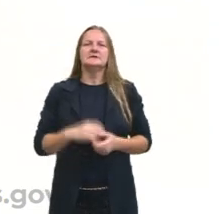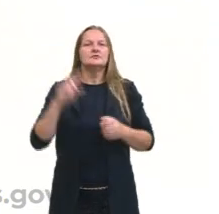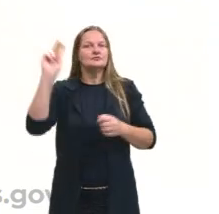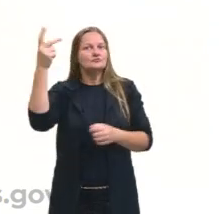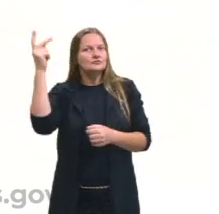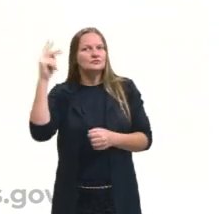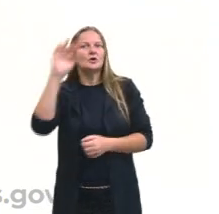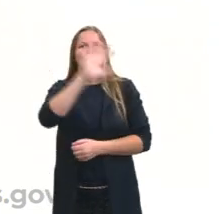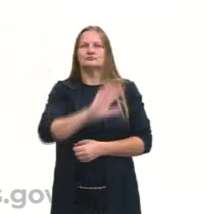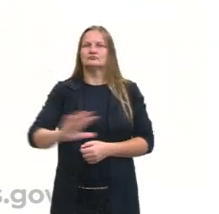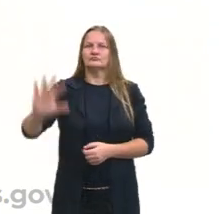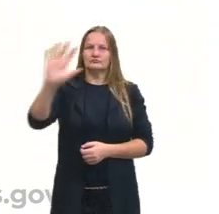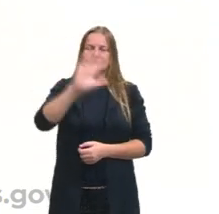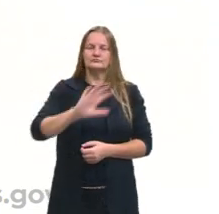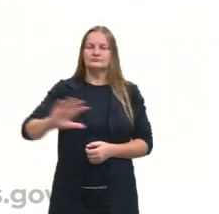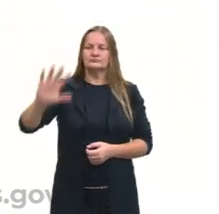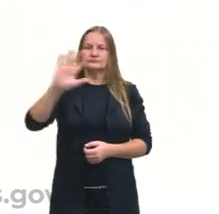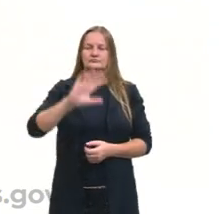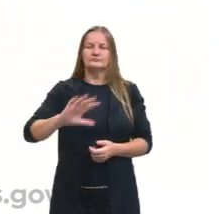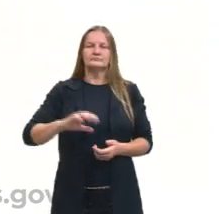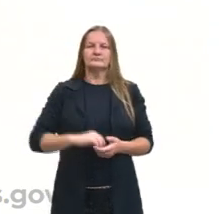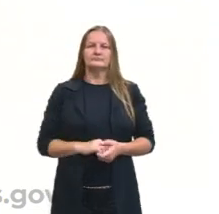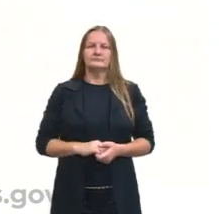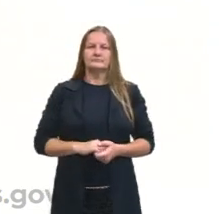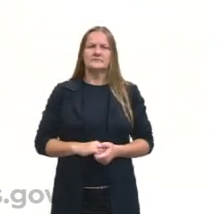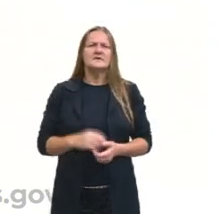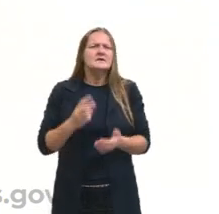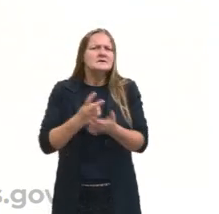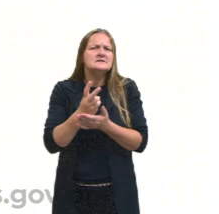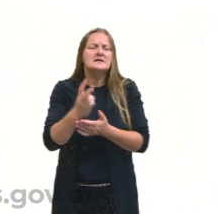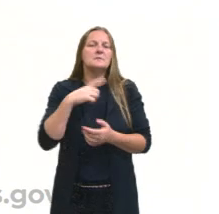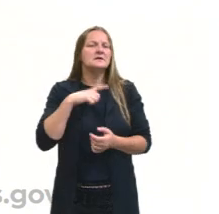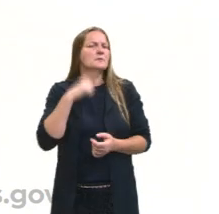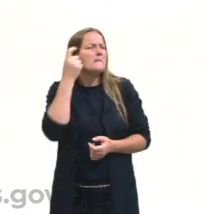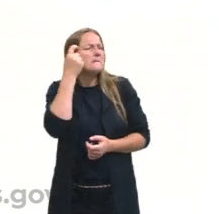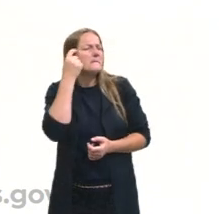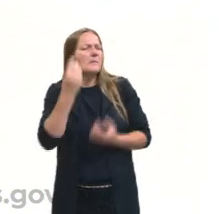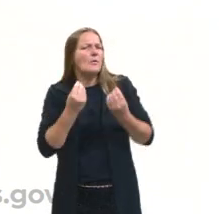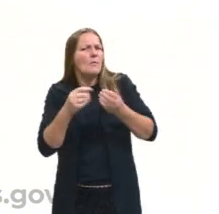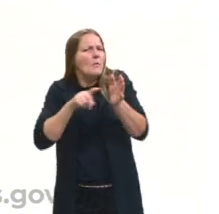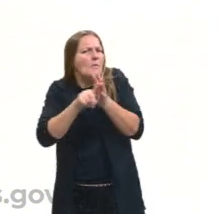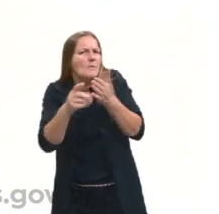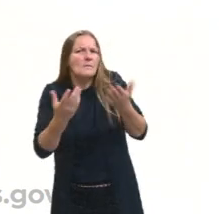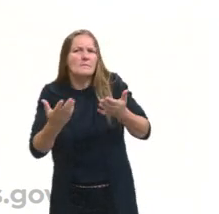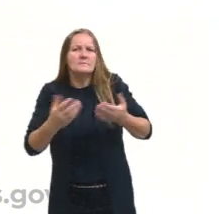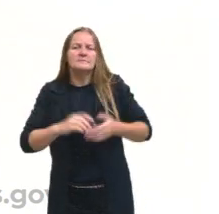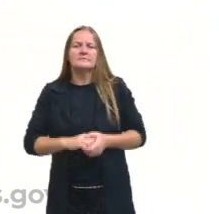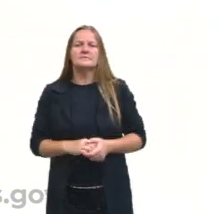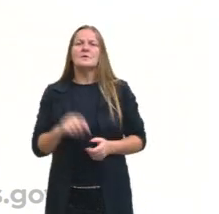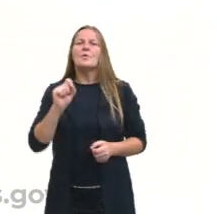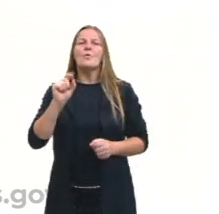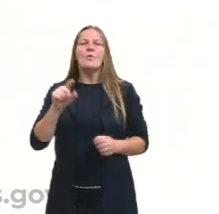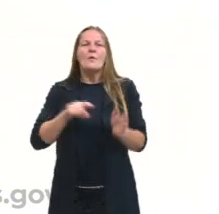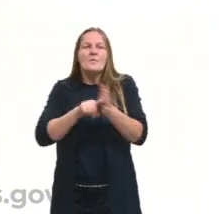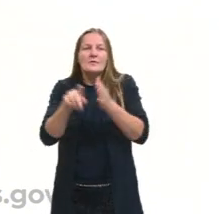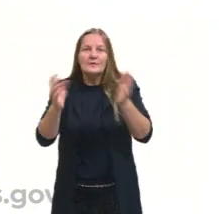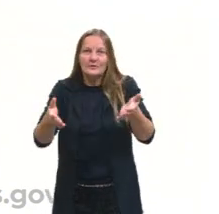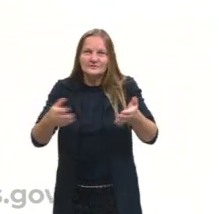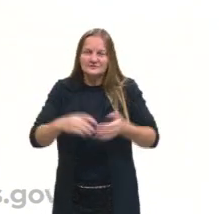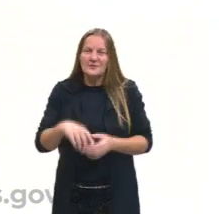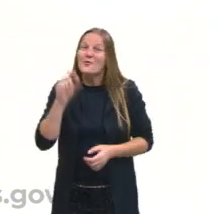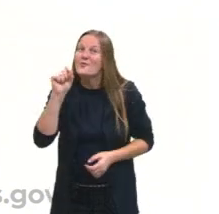história geral e a gente vai colocar sempre uma situação-problema uma pergunta e a nossa Pergunta hoje é